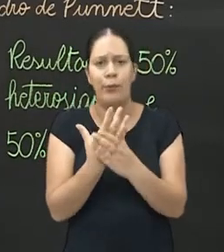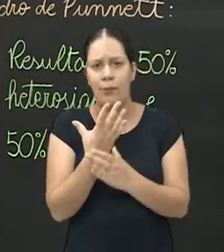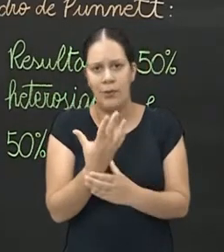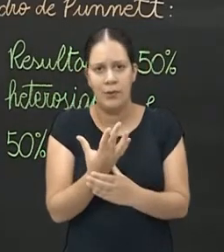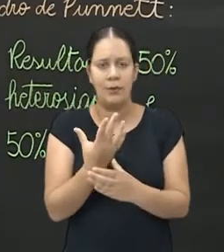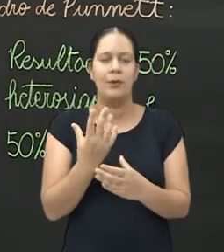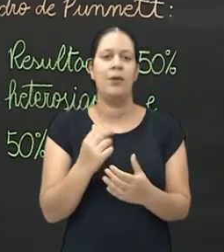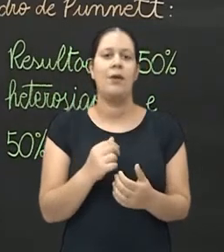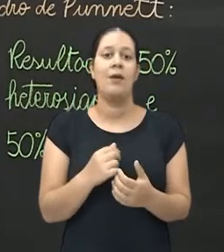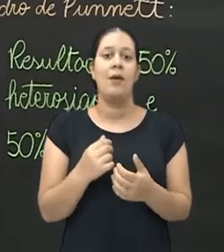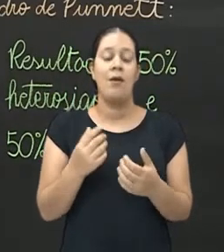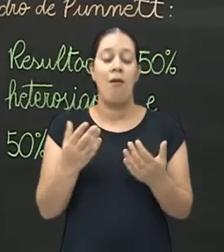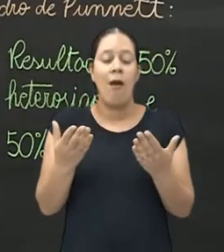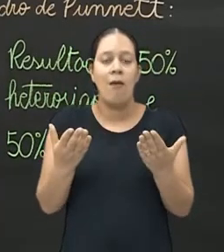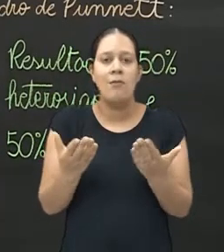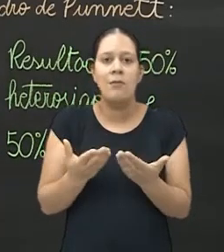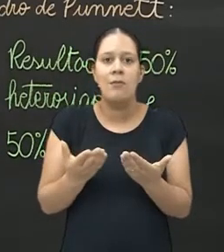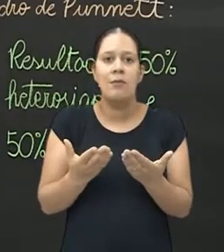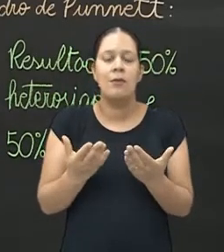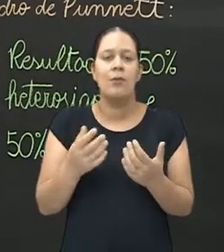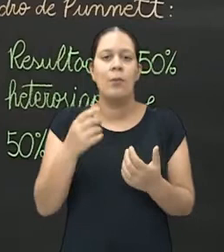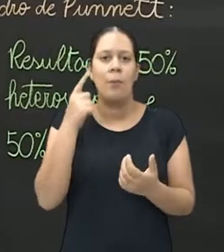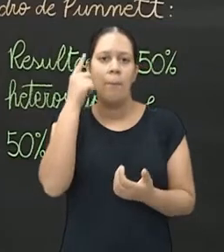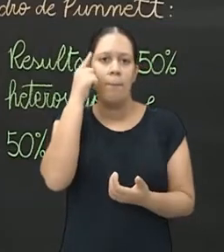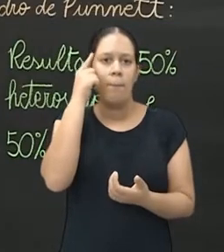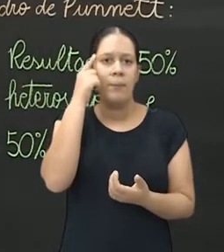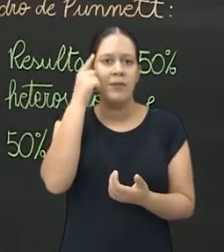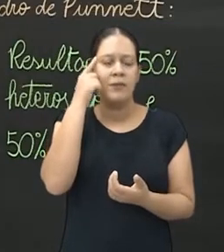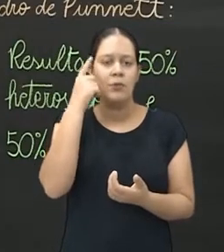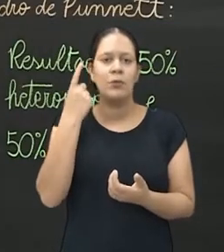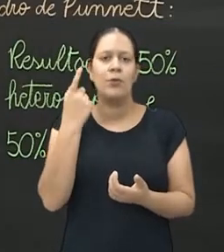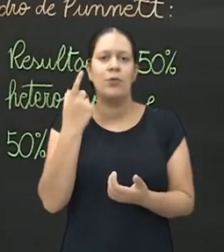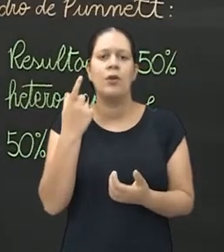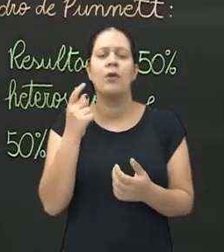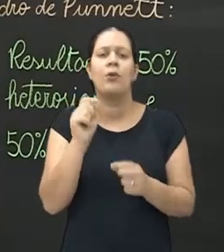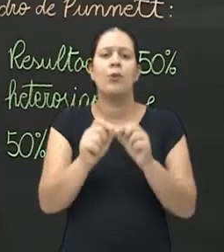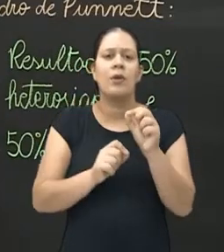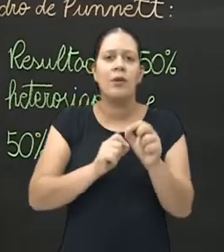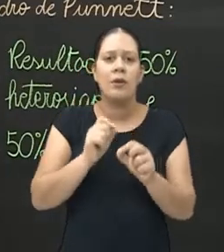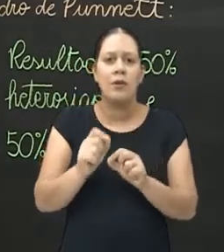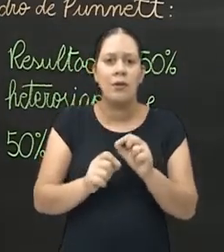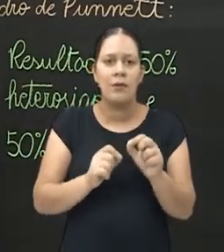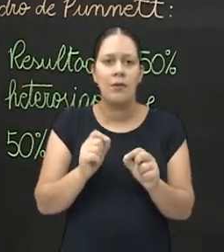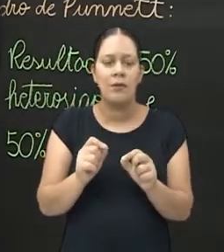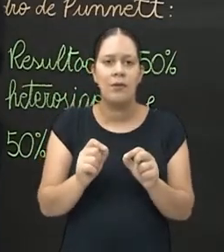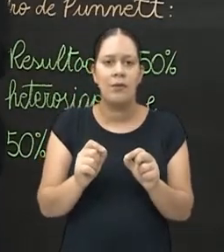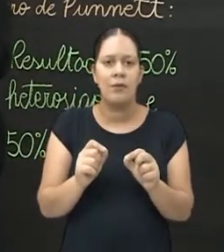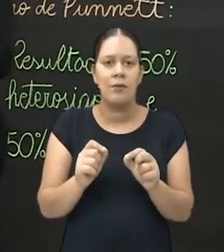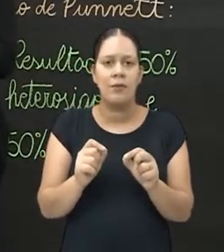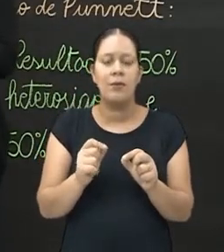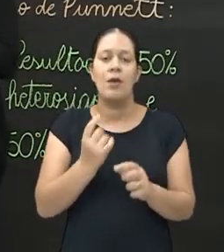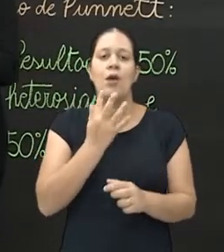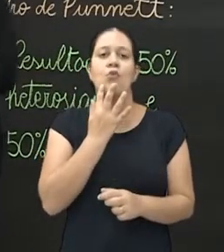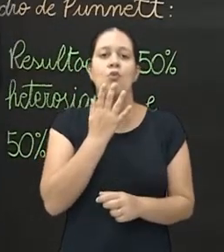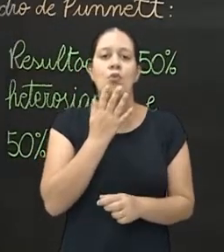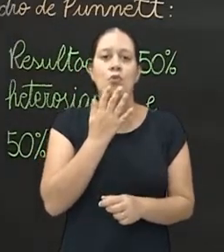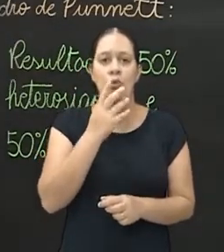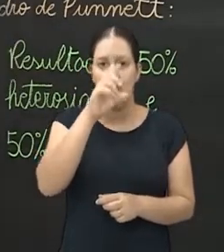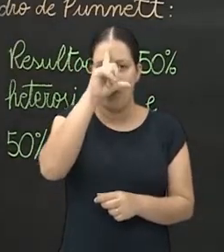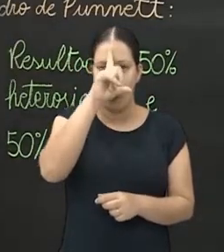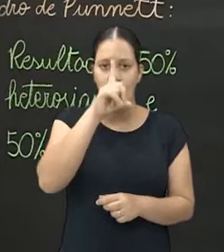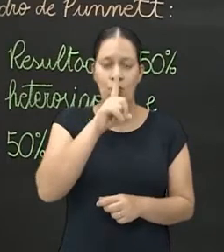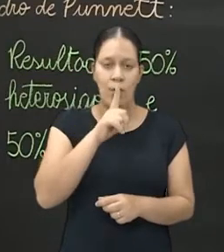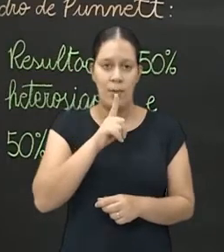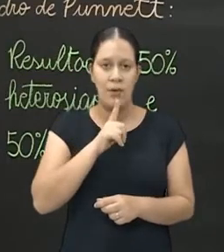verde. E aí ele chegou a algumas conclusões. E a conclusão foi: a cor amarela